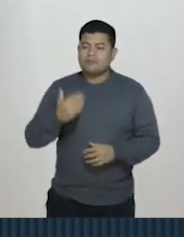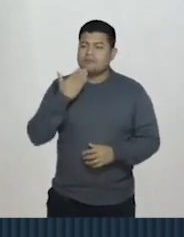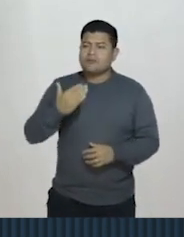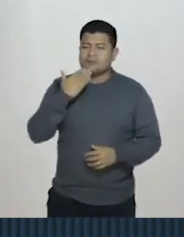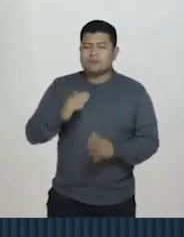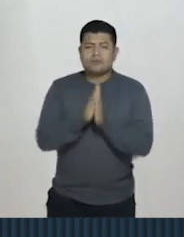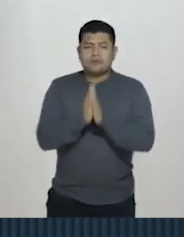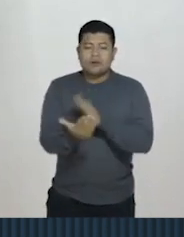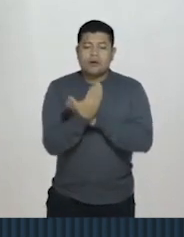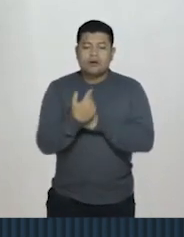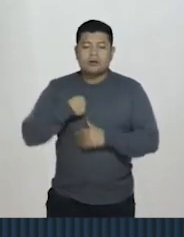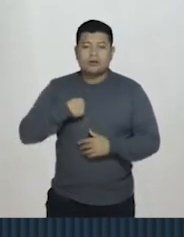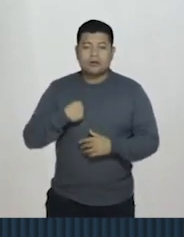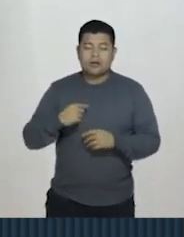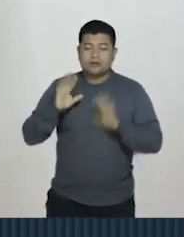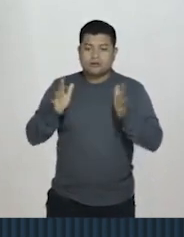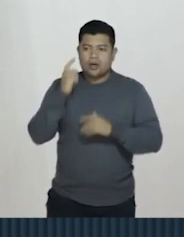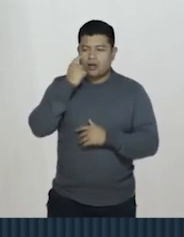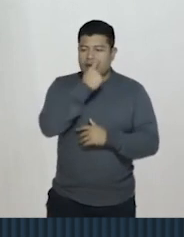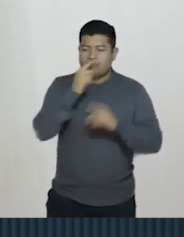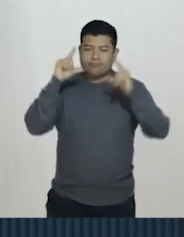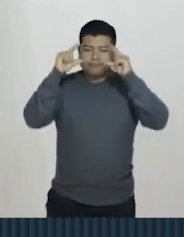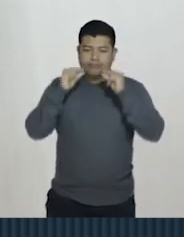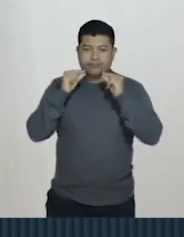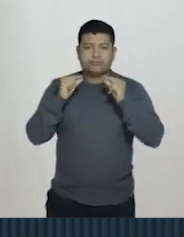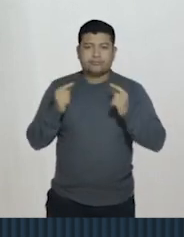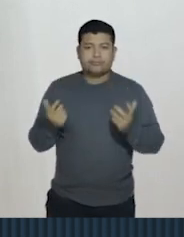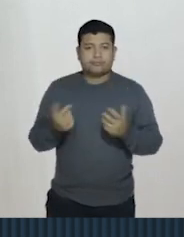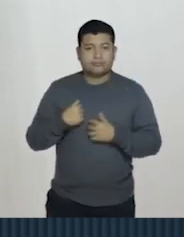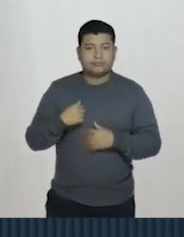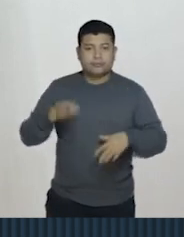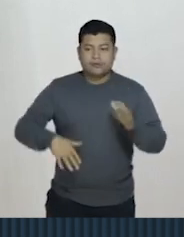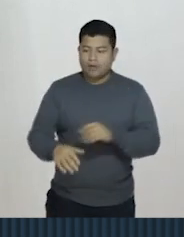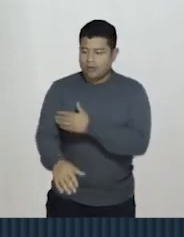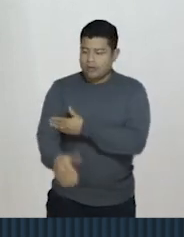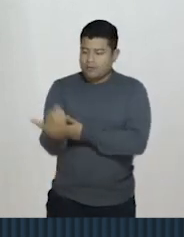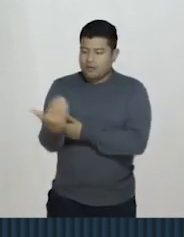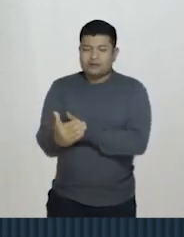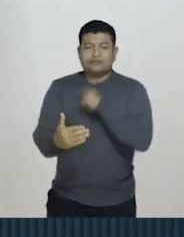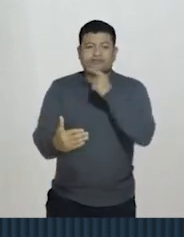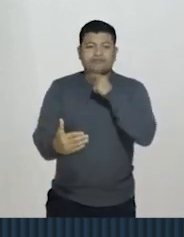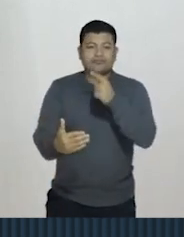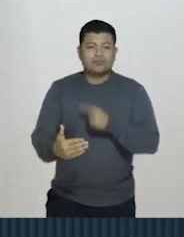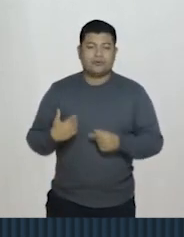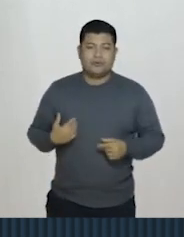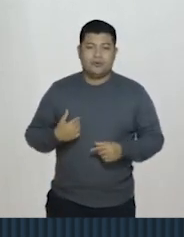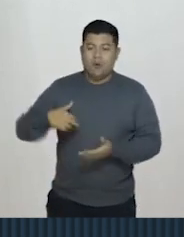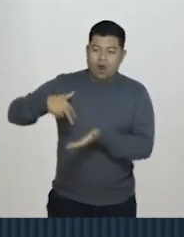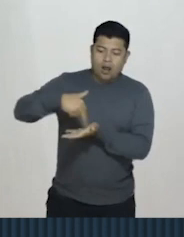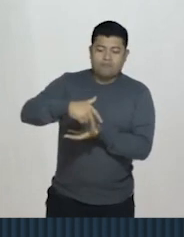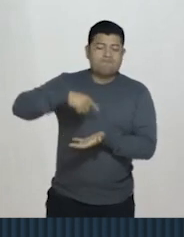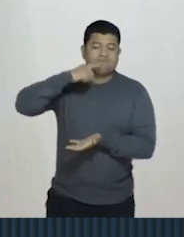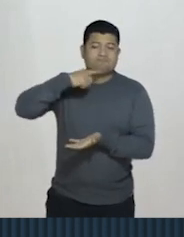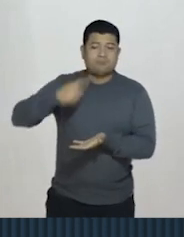eu estou ficando cego, eu não estou conseguindo mover o meu braço, não consigo mais caminhar. Então isso